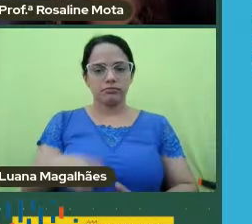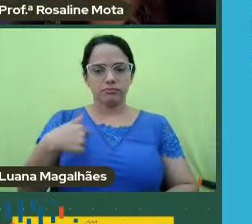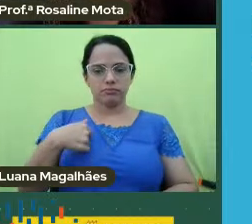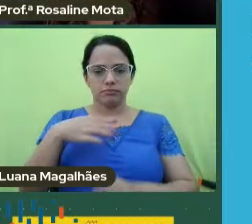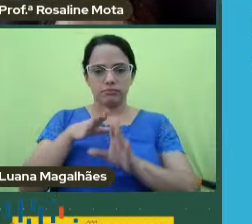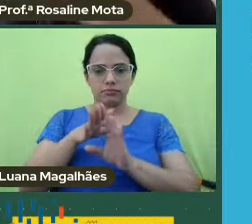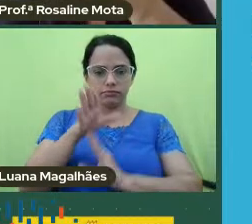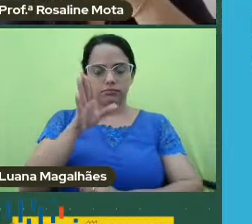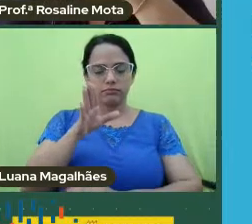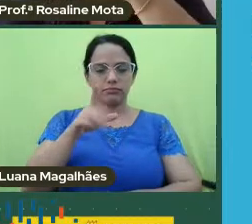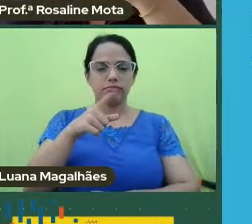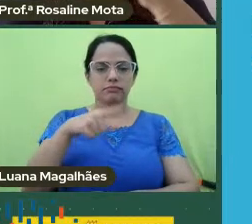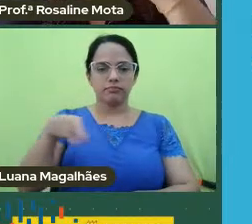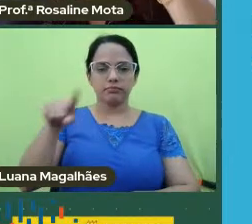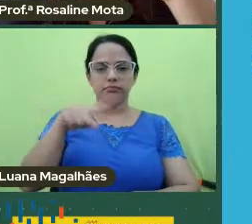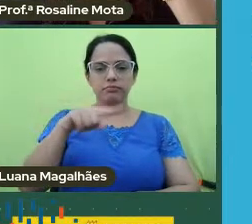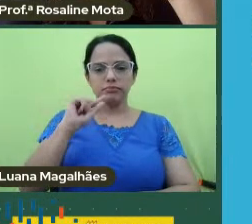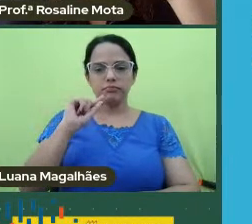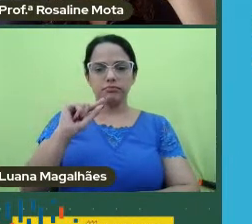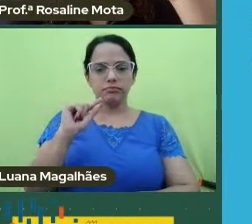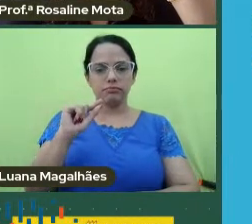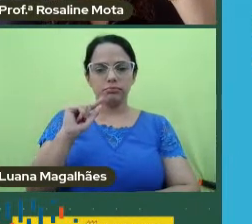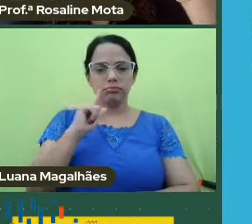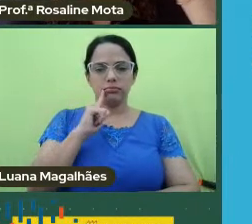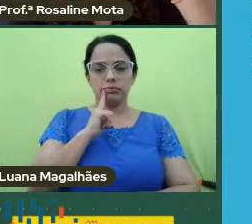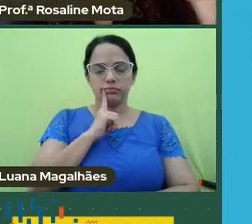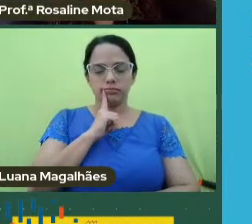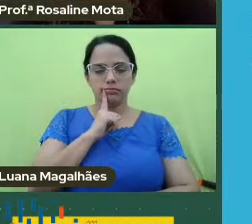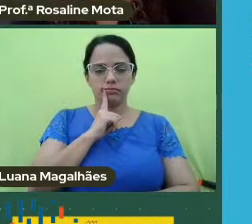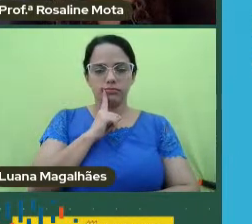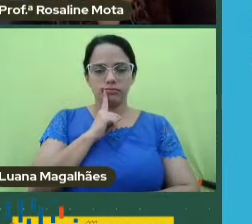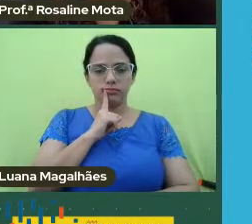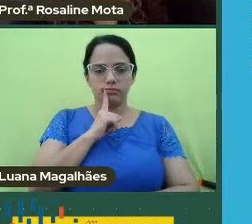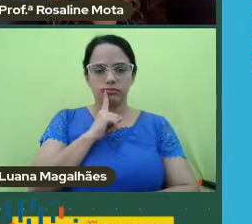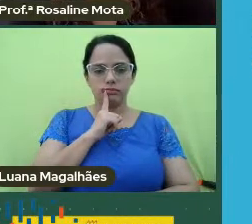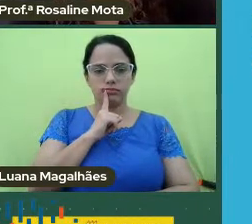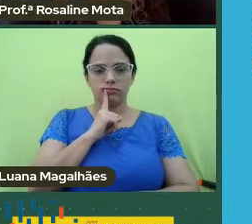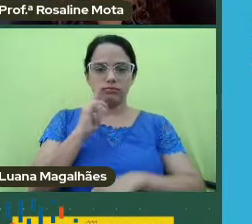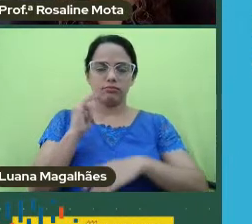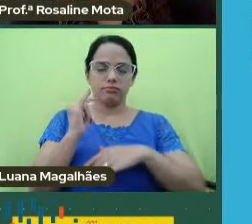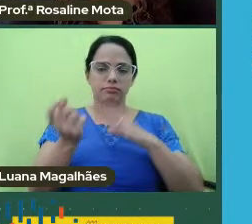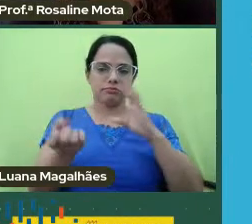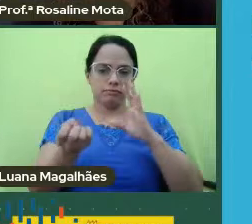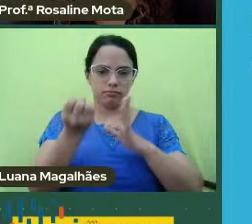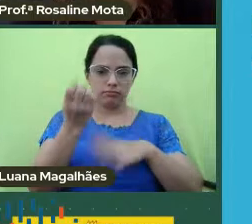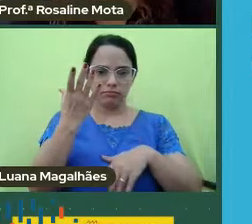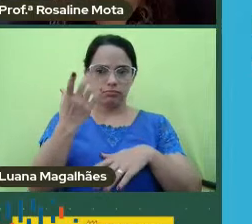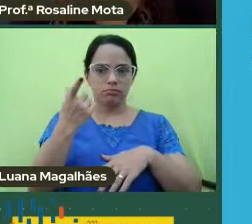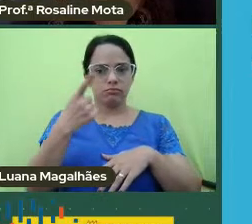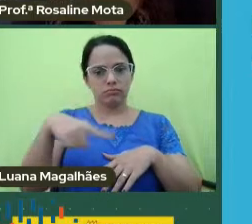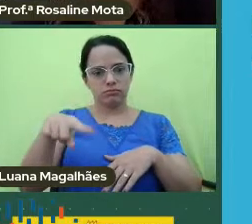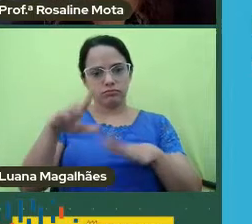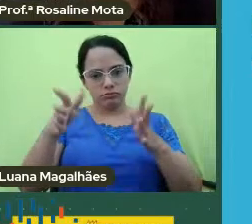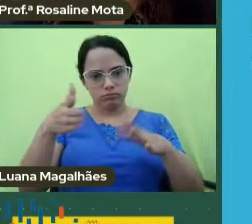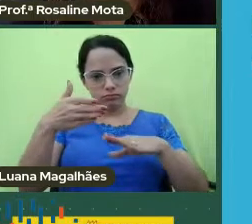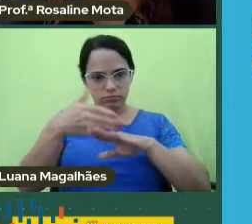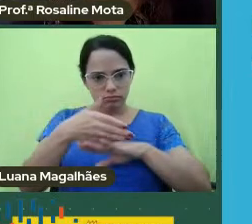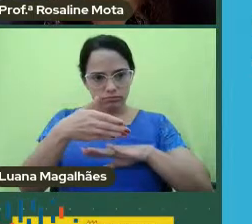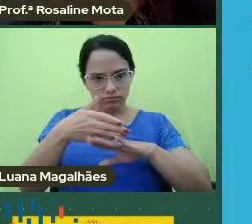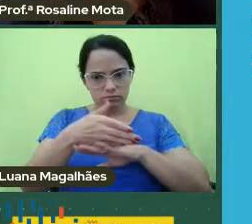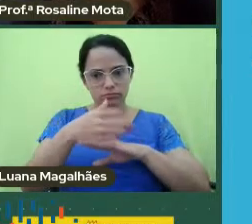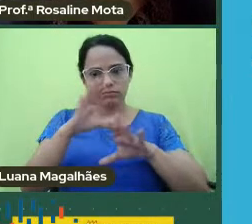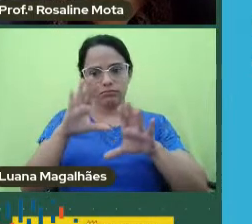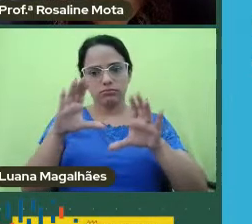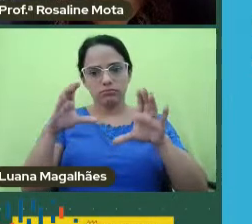vocês forem instituir, ou se vocês estiverem já fazendo parte de alguma